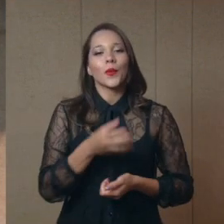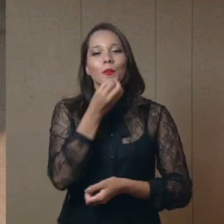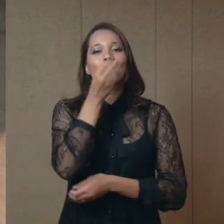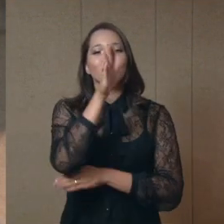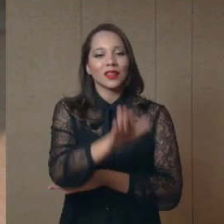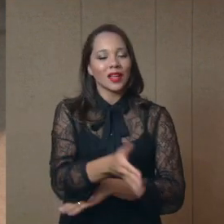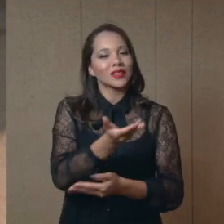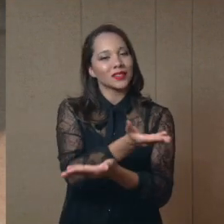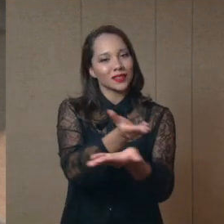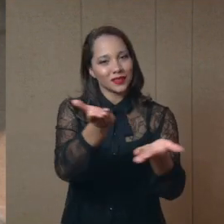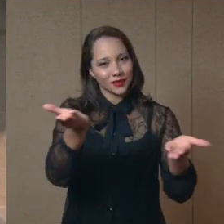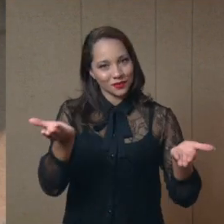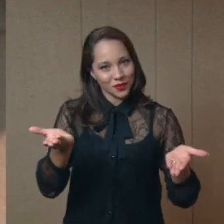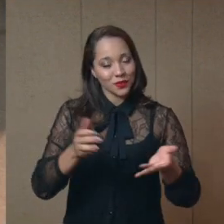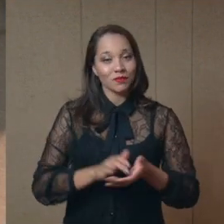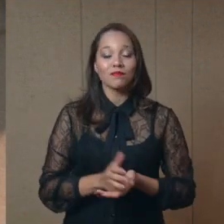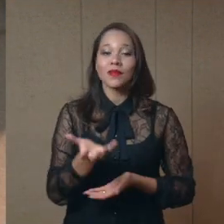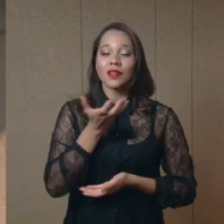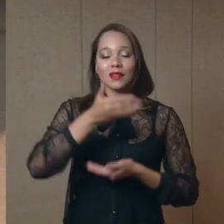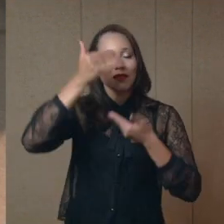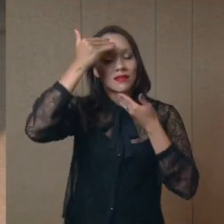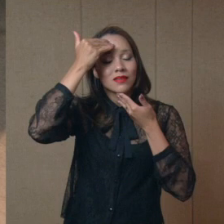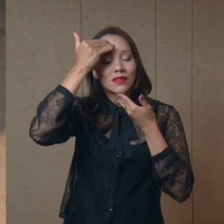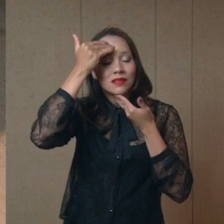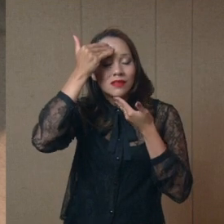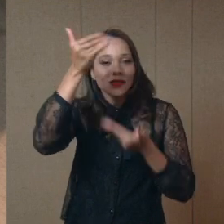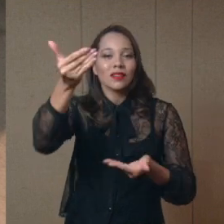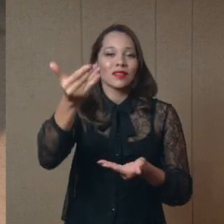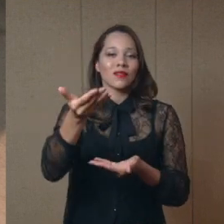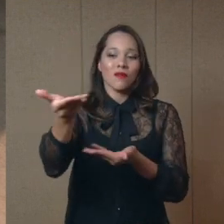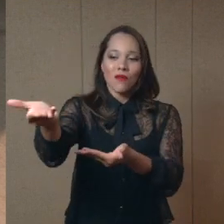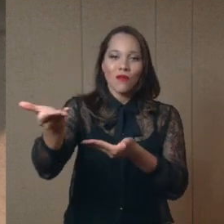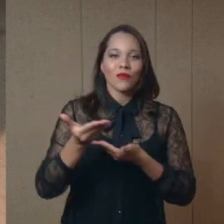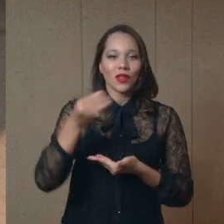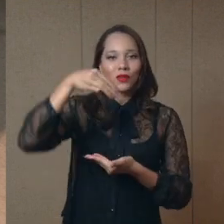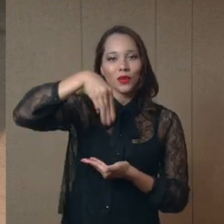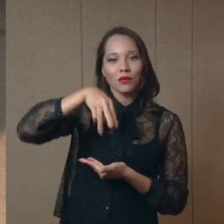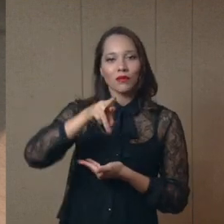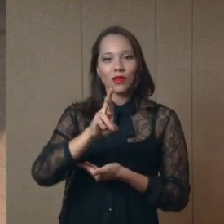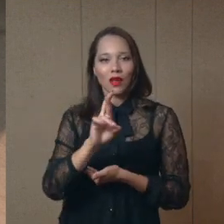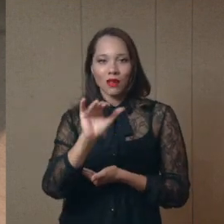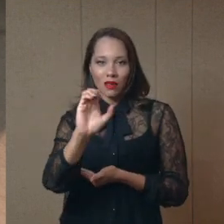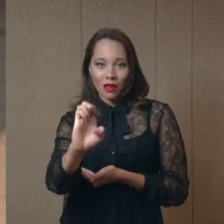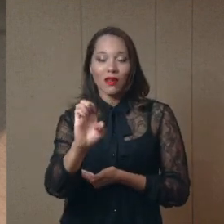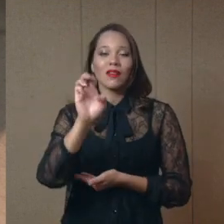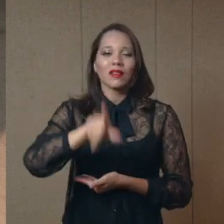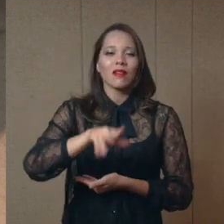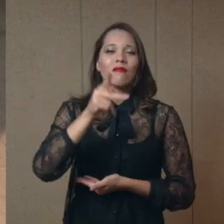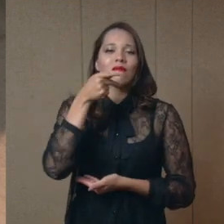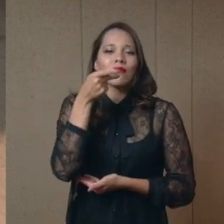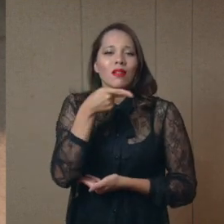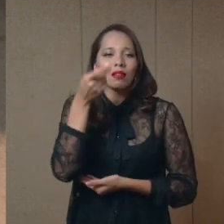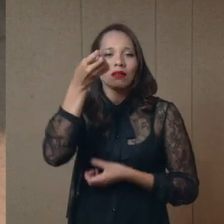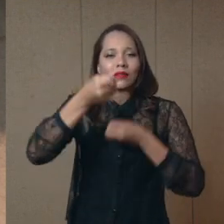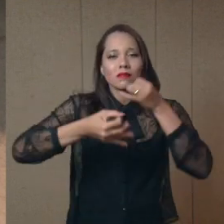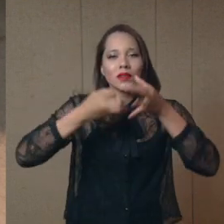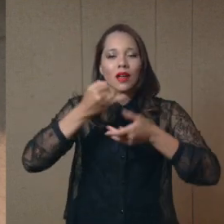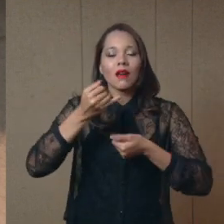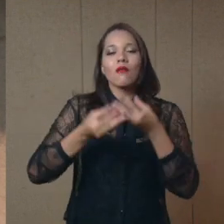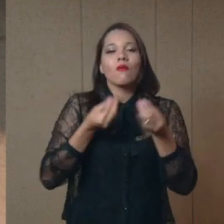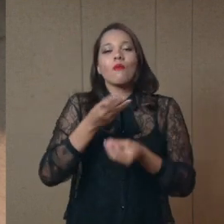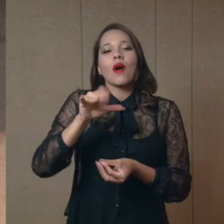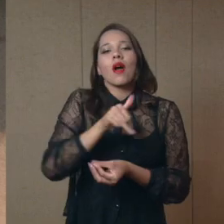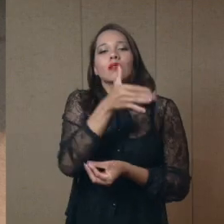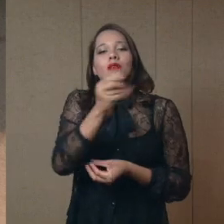boa tarde a todos e queria agradecer muito o convite do mr é pra poder falar sobre as ações que a gente